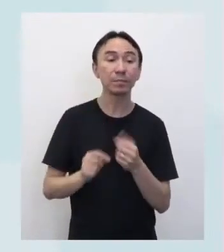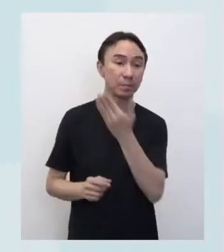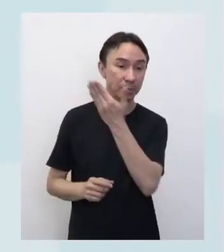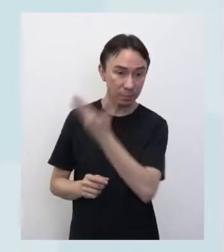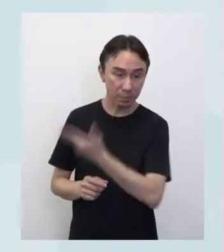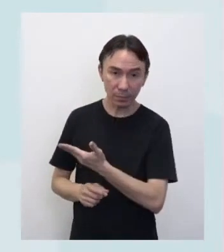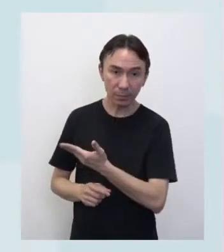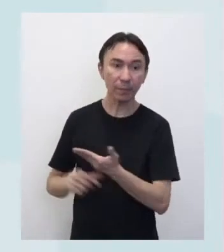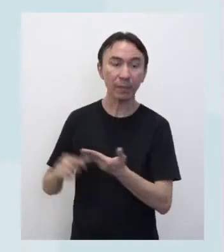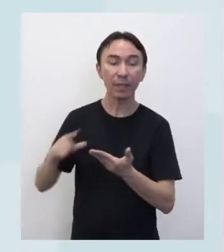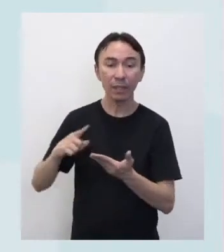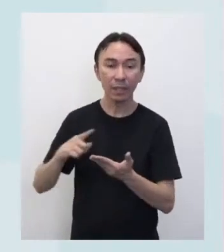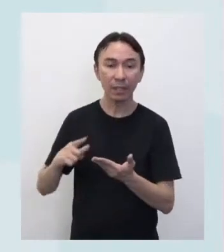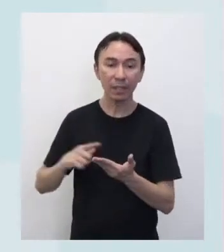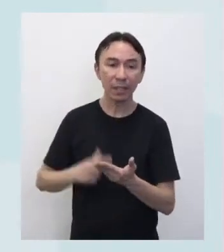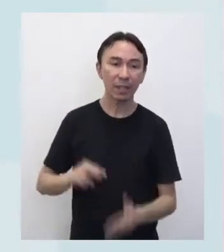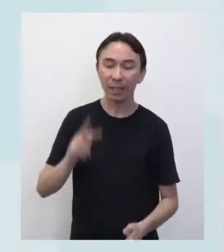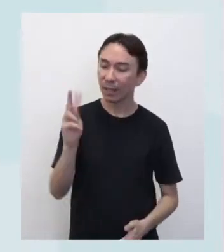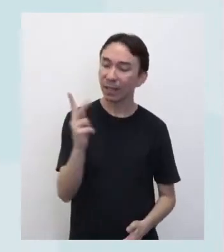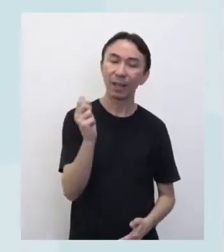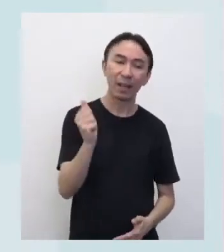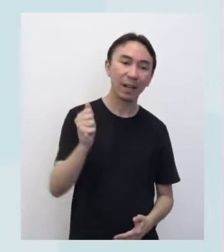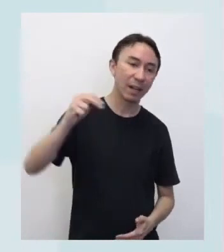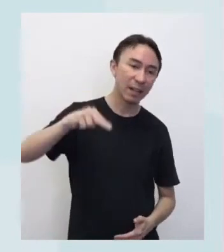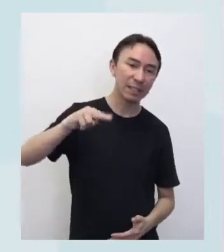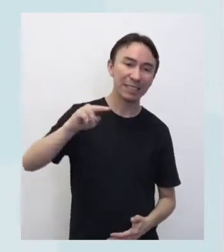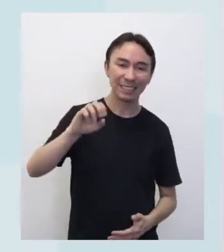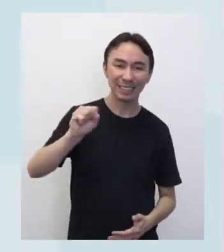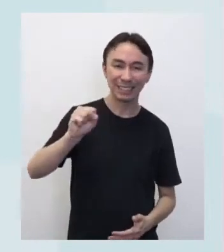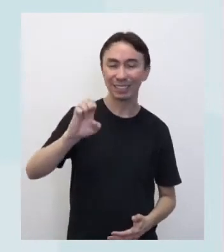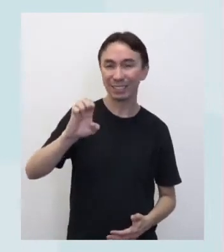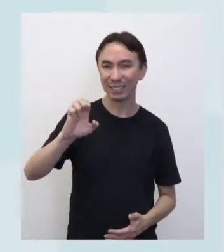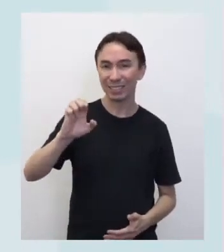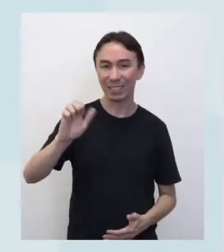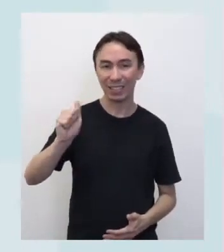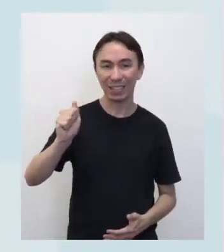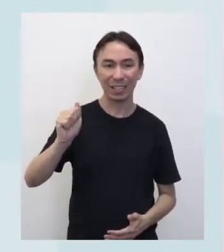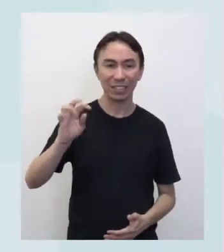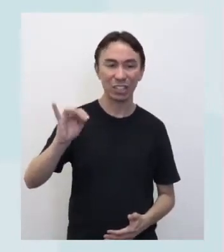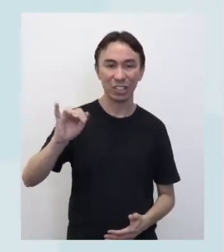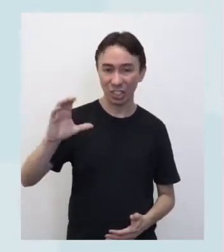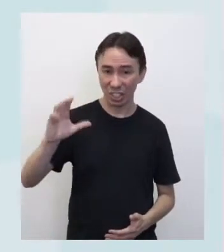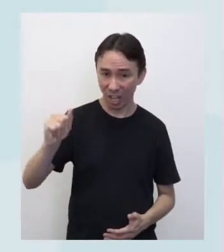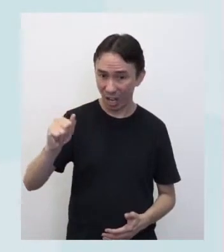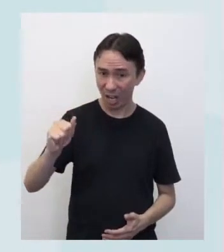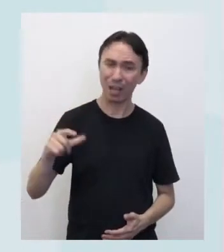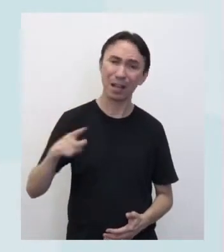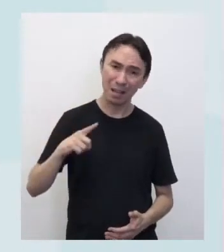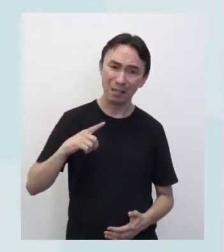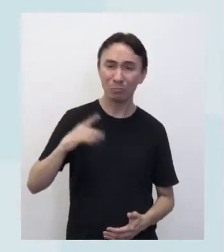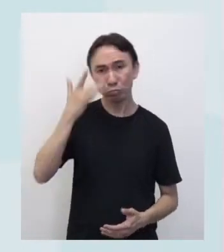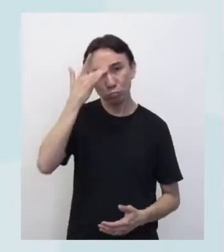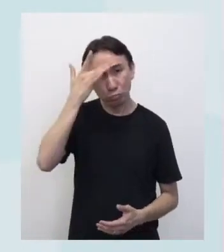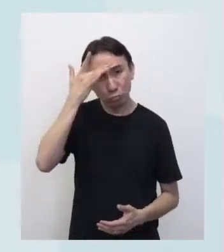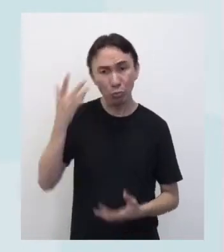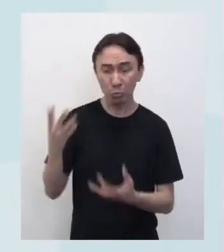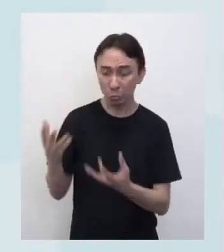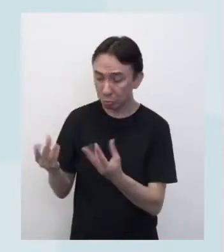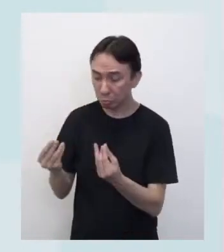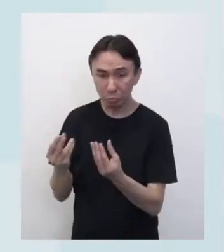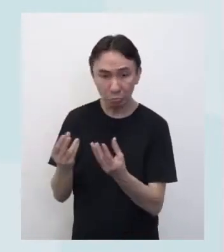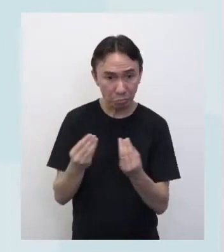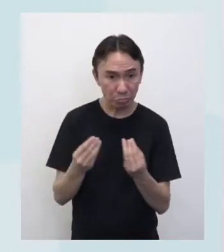Liga Hanseática, tá? A Liga Hanseática é uma liga de vários comerciantes, né, de